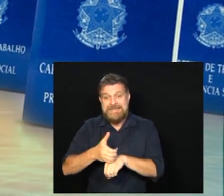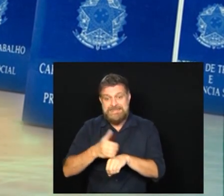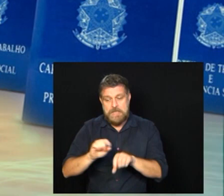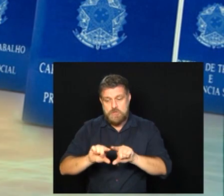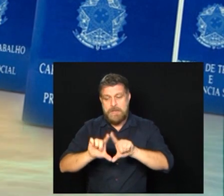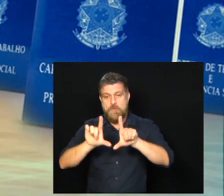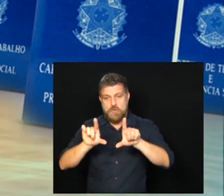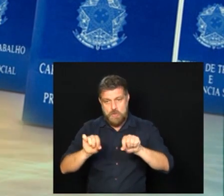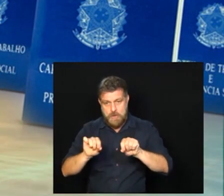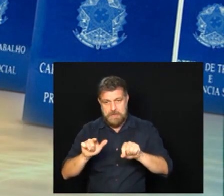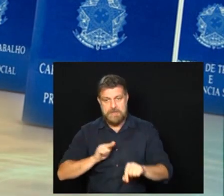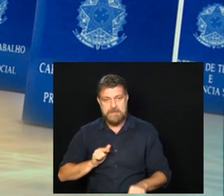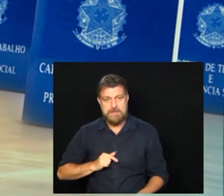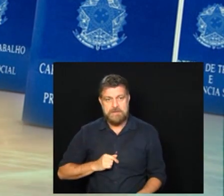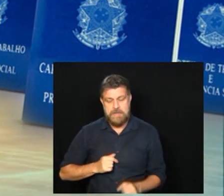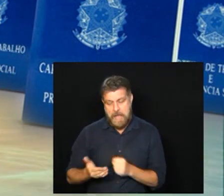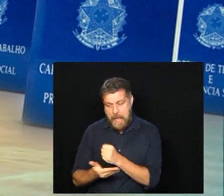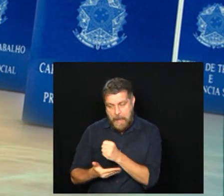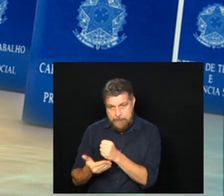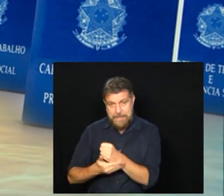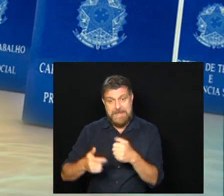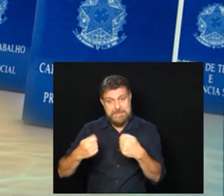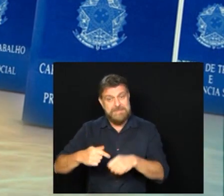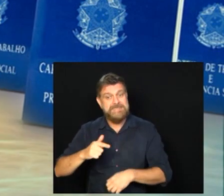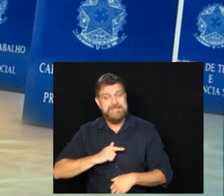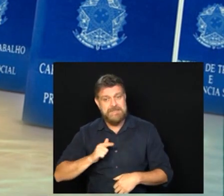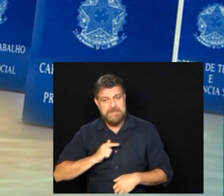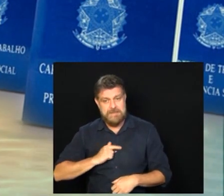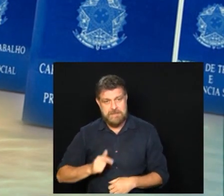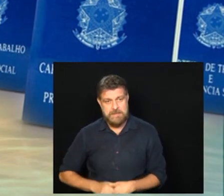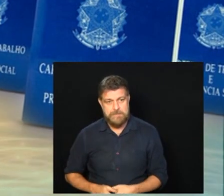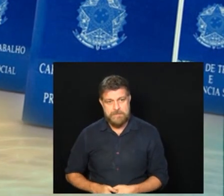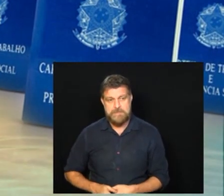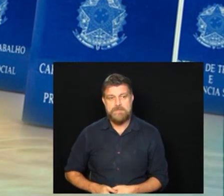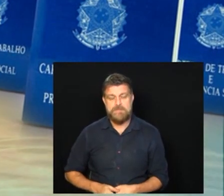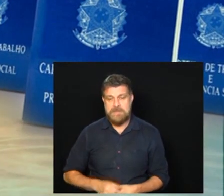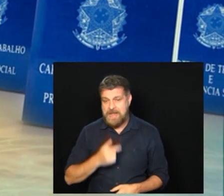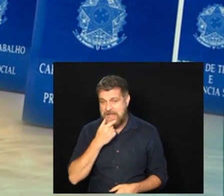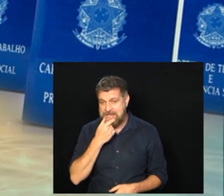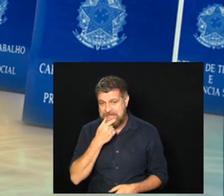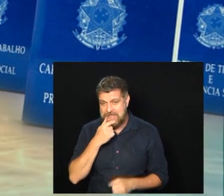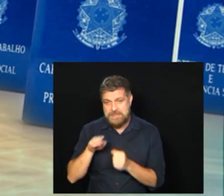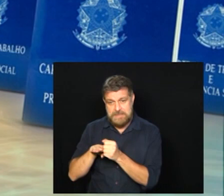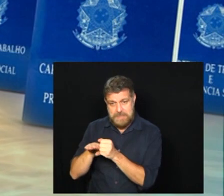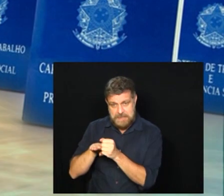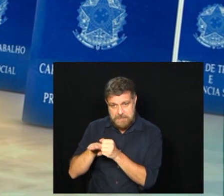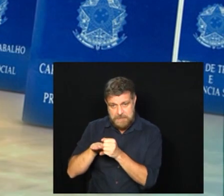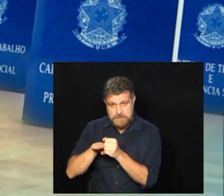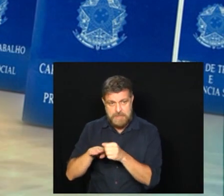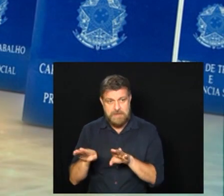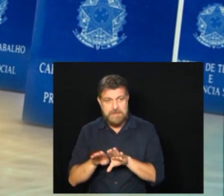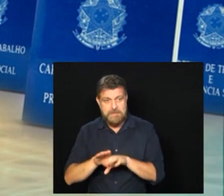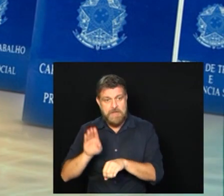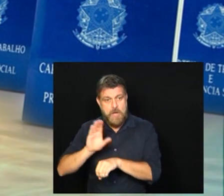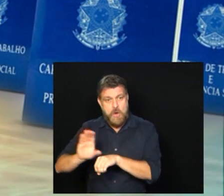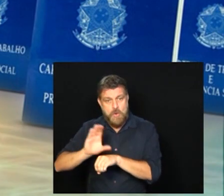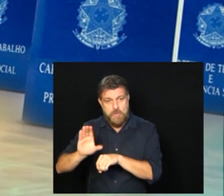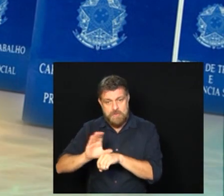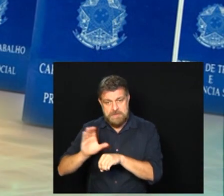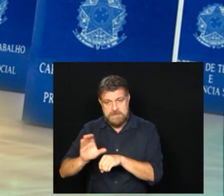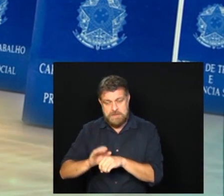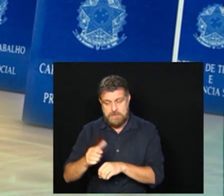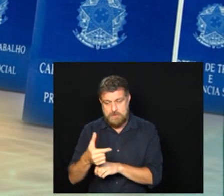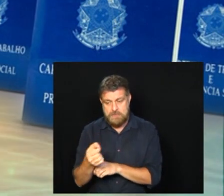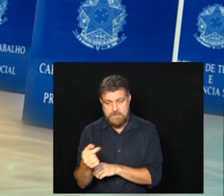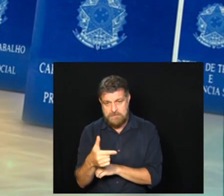estagiomoto@motorola.com. Entre os pré-requisitos, é necessário ter nível intermediário de inglês e estar cursando em